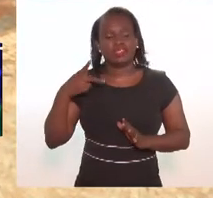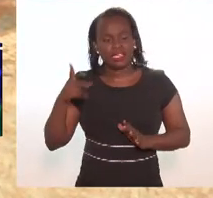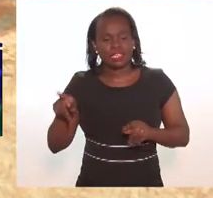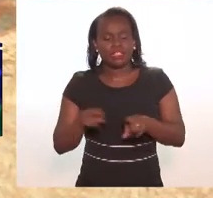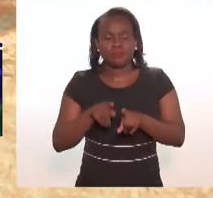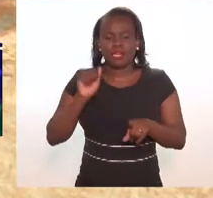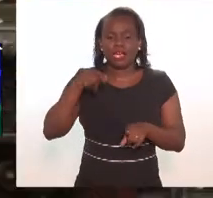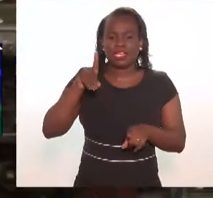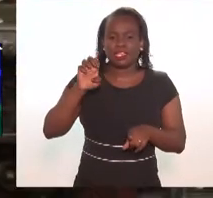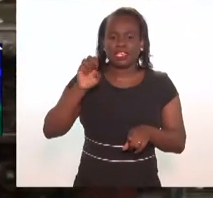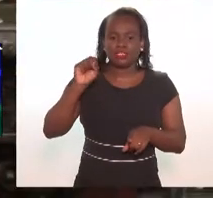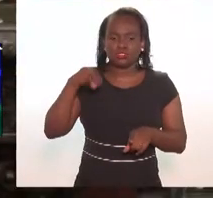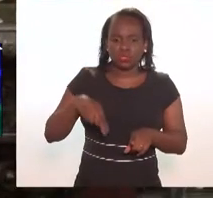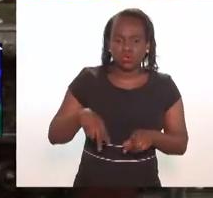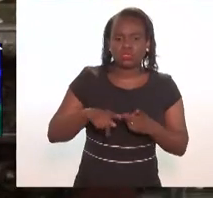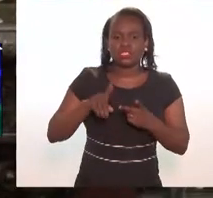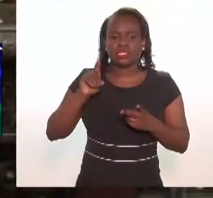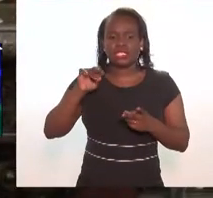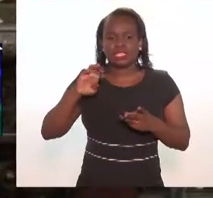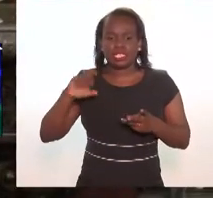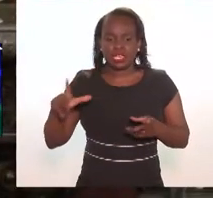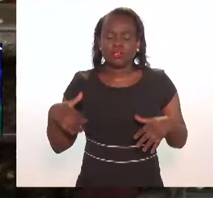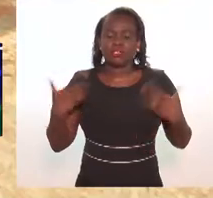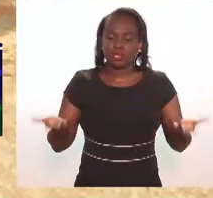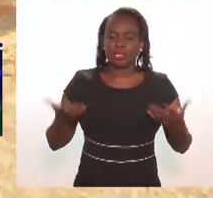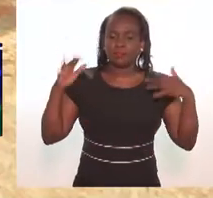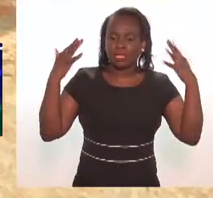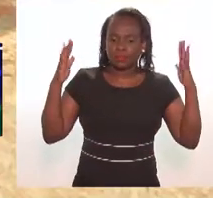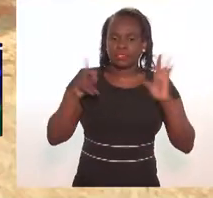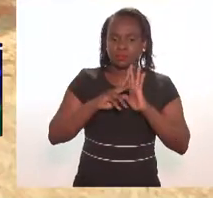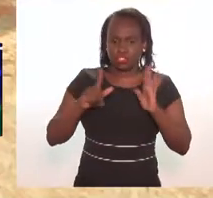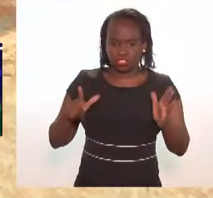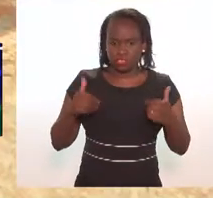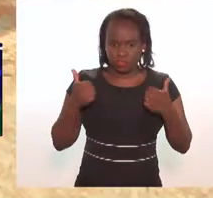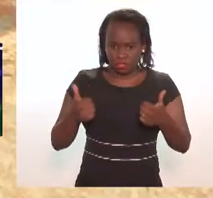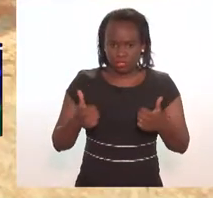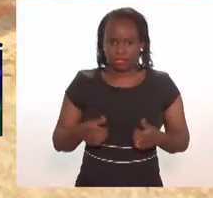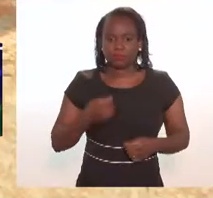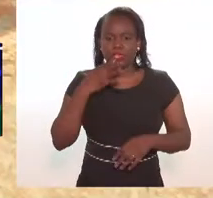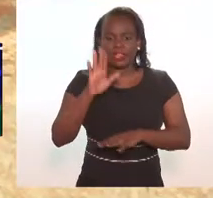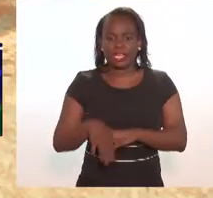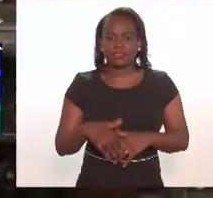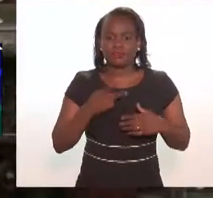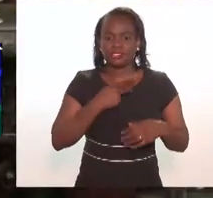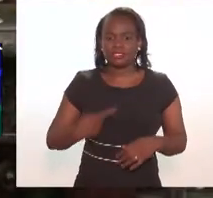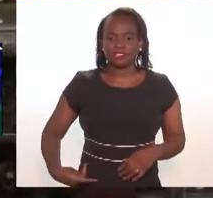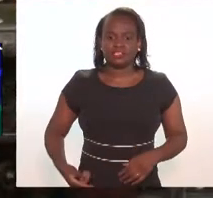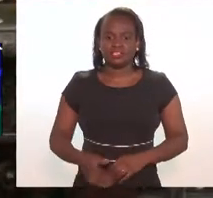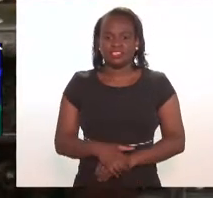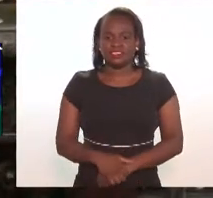Anderson Moraes e do Daniel Librelon. Queria parabenizar o projeto, tá? Boa tarde, presidente.